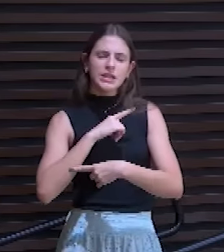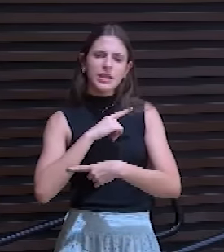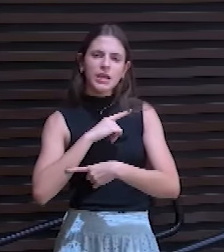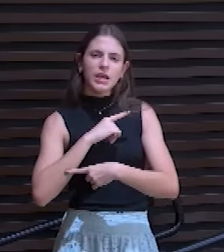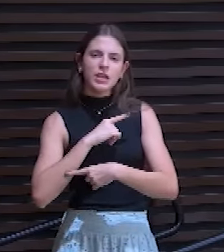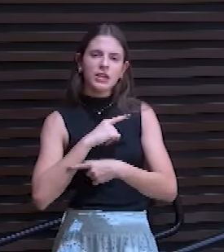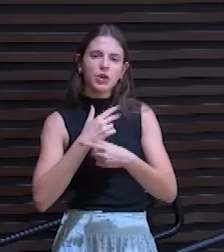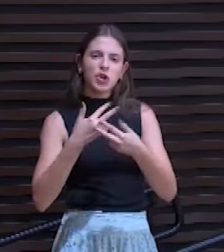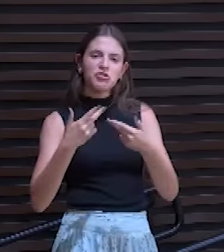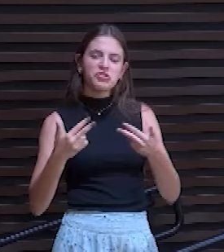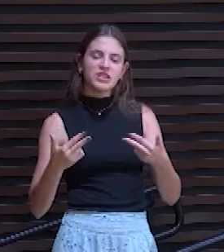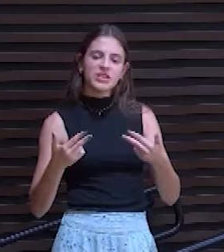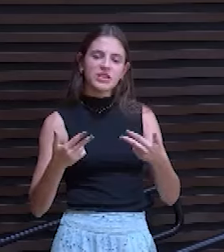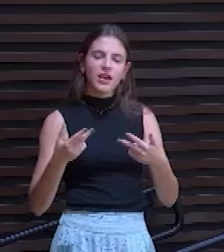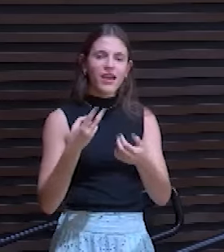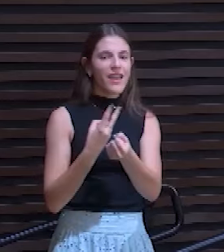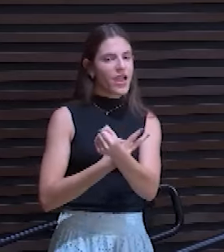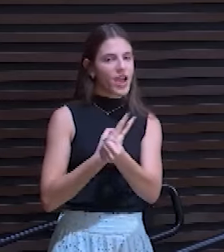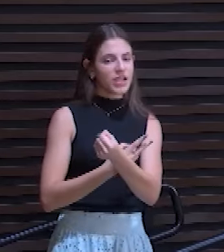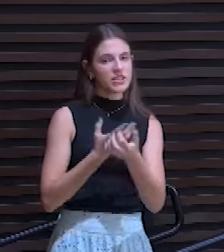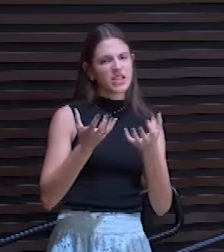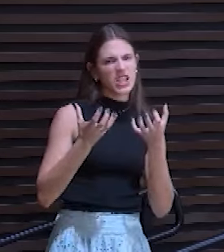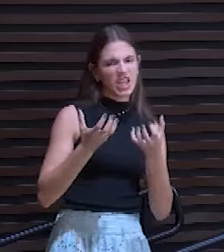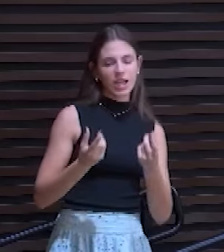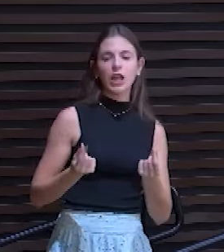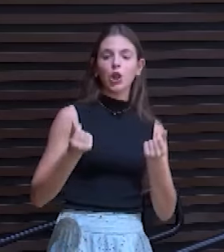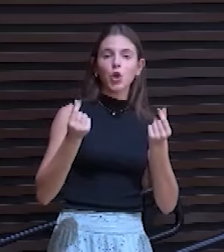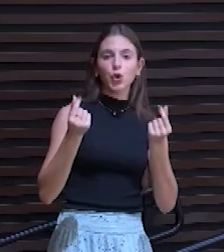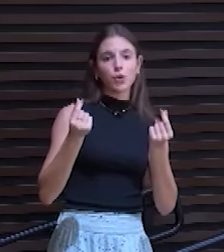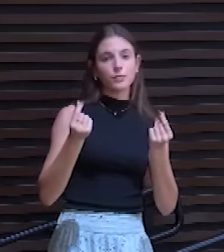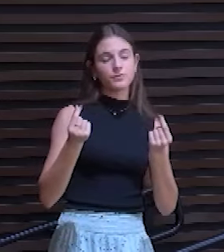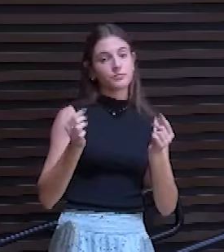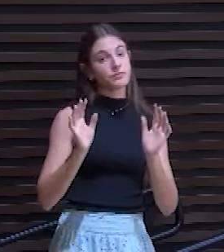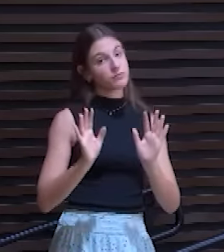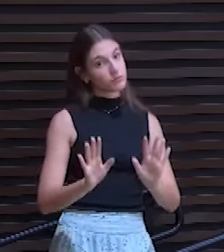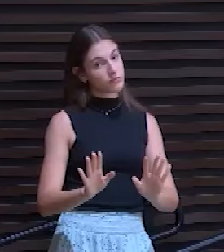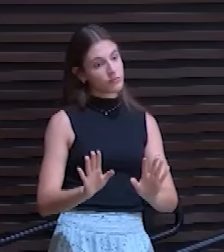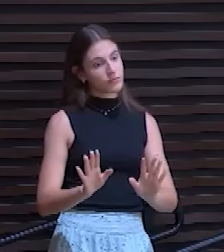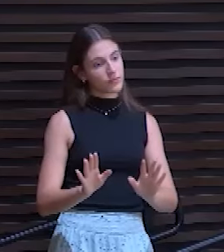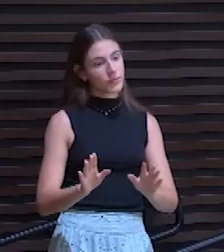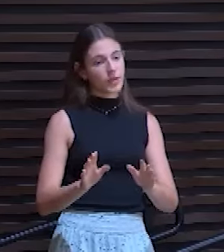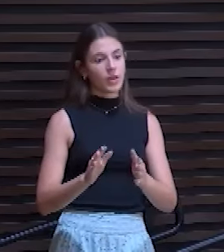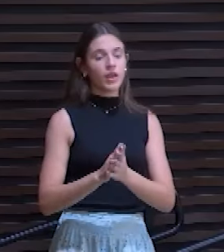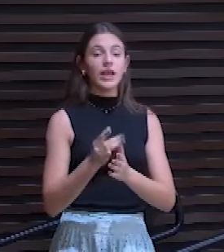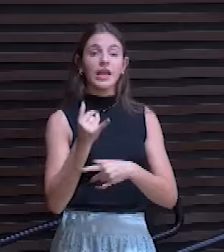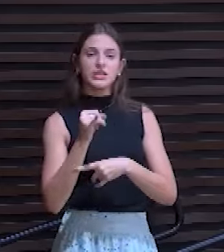rico? Depende. O que depende? Você quer riqueza para quê?